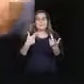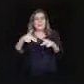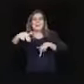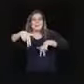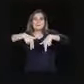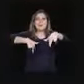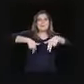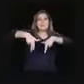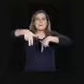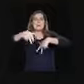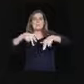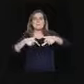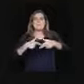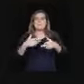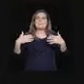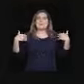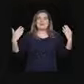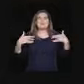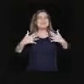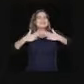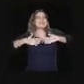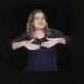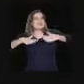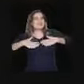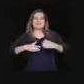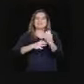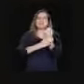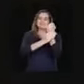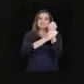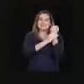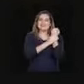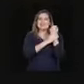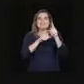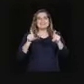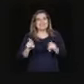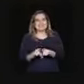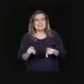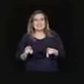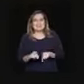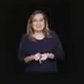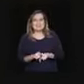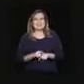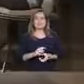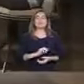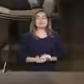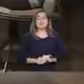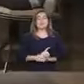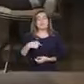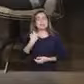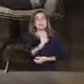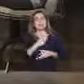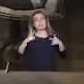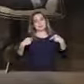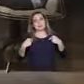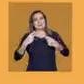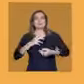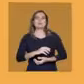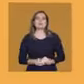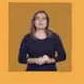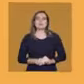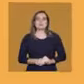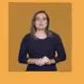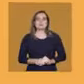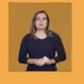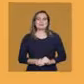pessoas possam desfrutar da praia de Ponta Negra com segurança, com tranquilidade, da forma que precisa e que merece.